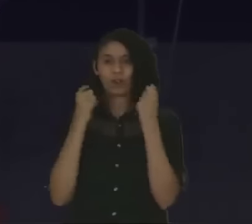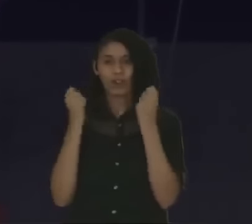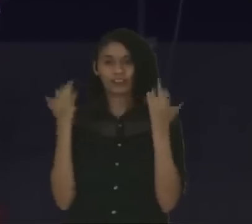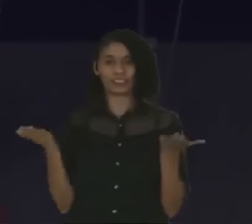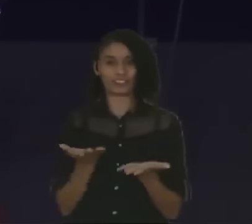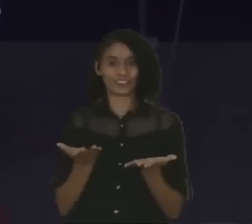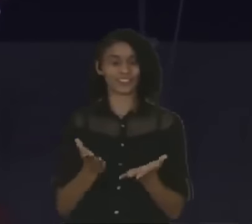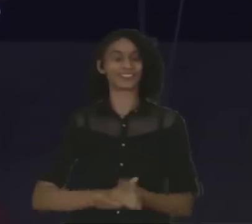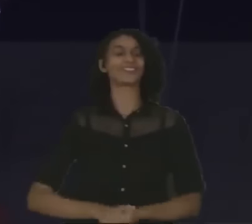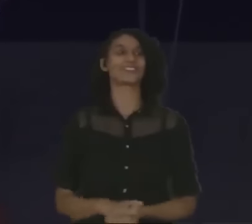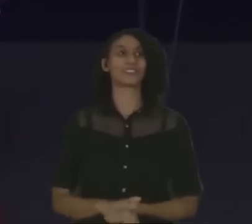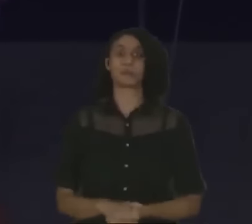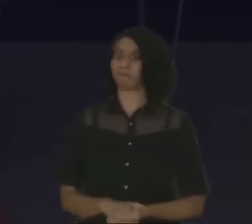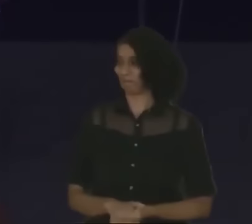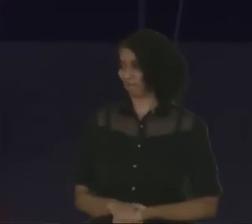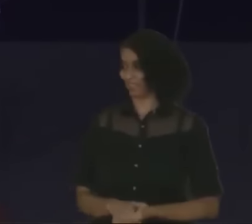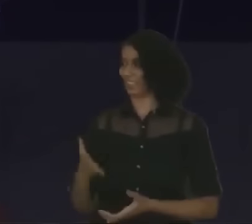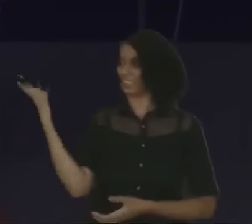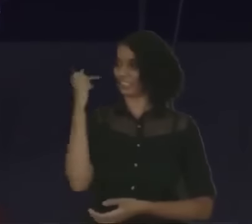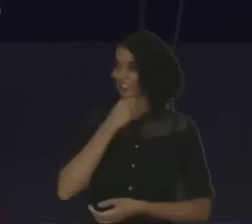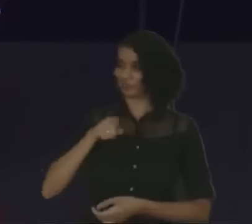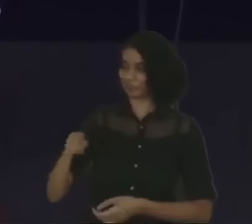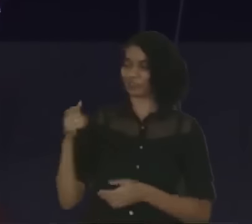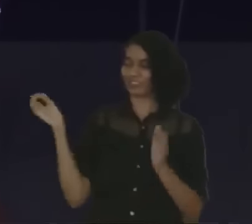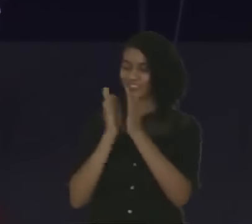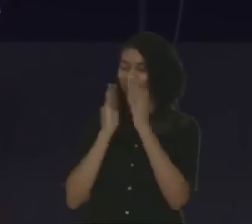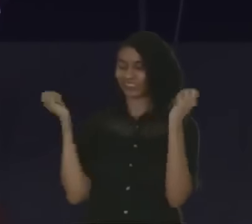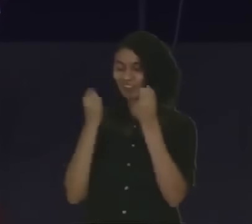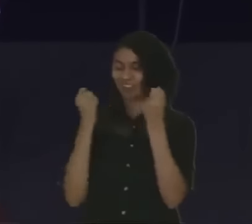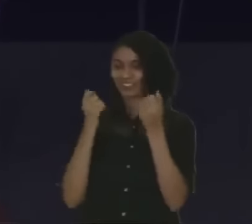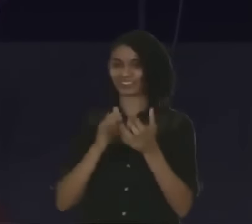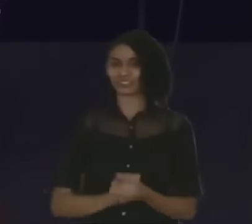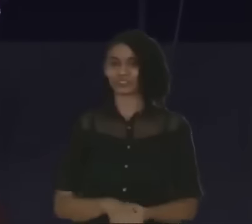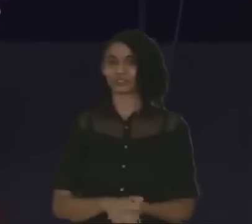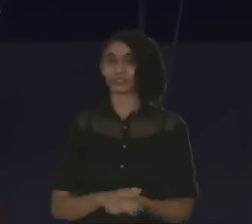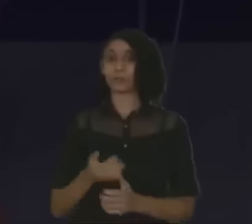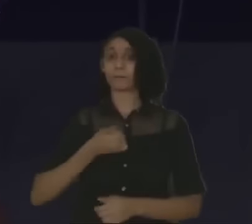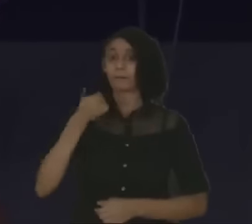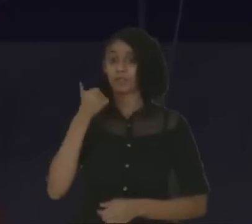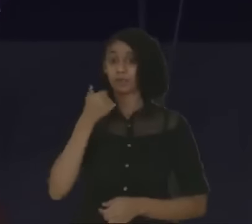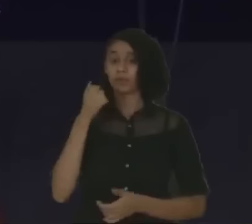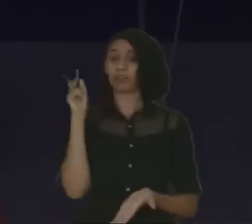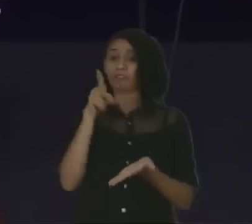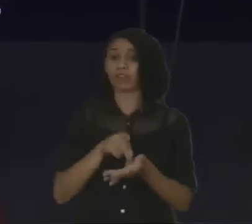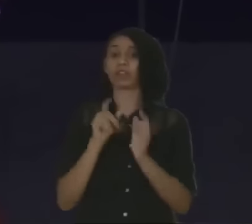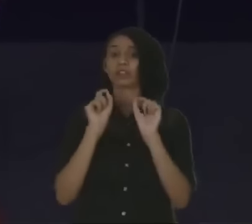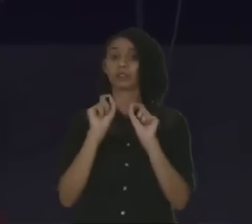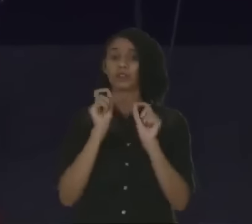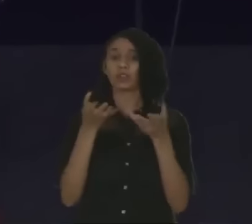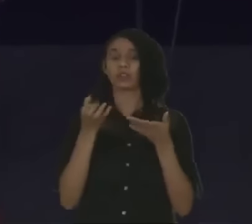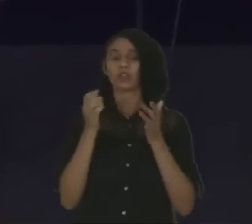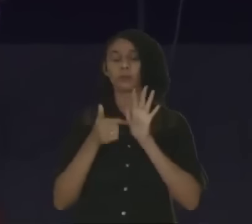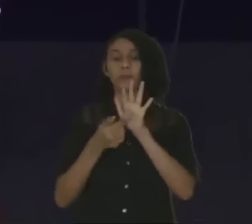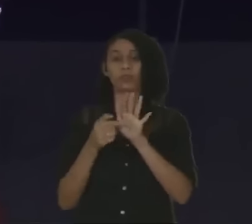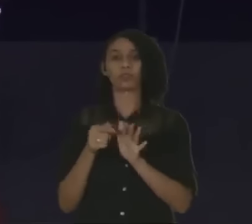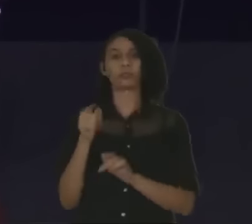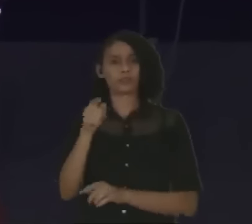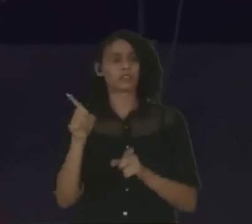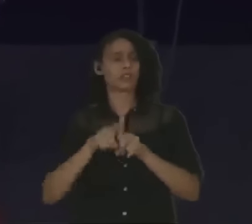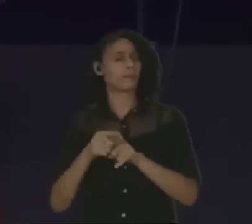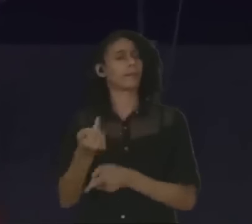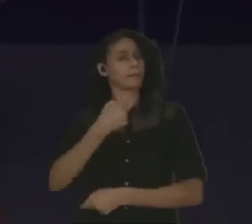então muito a glória a Deus bom esse aí então a primeira realidade que eu quero trazer para você e para mim